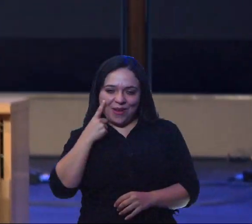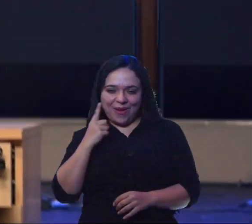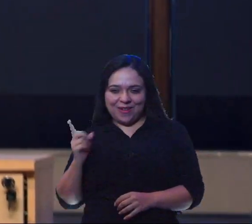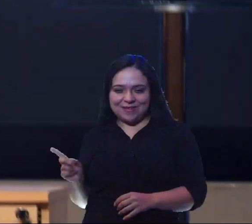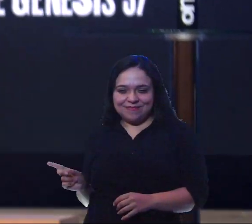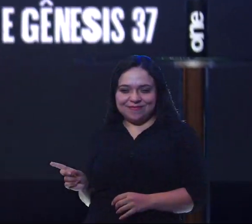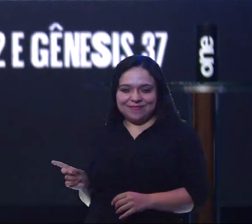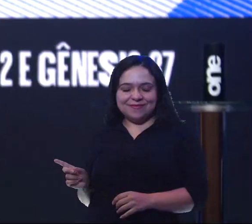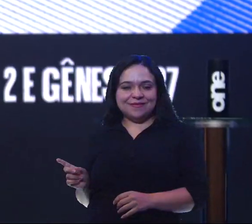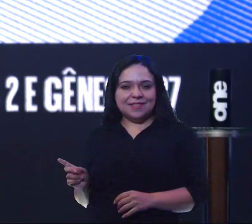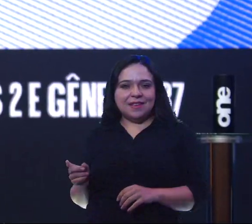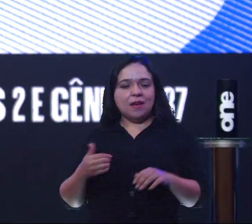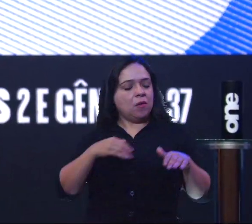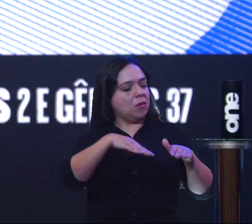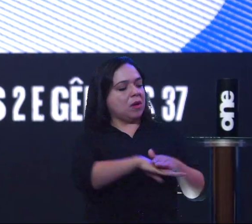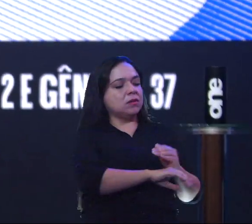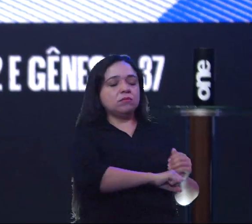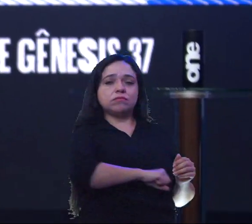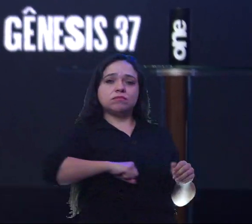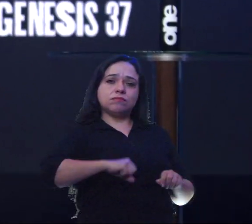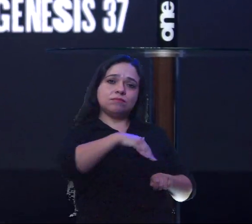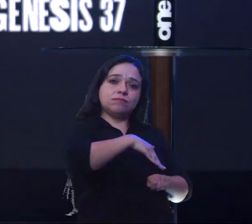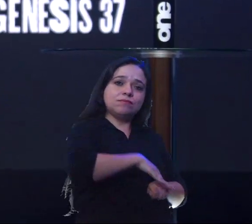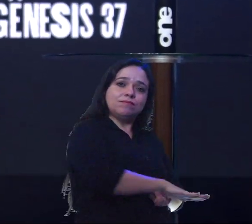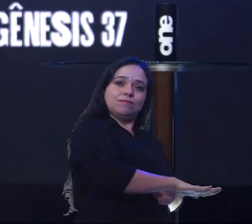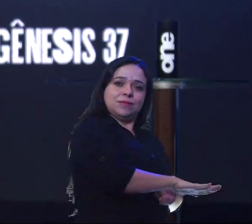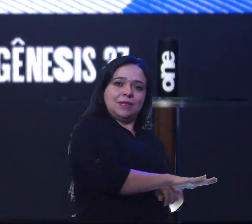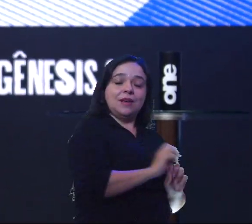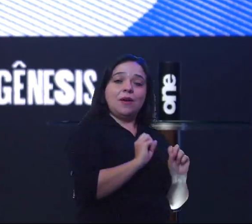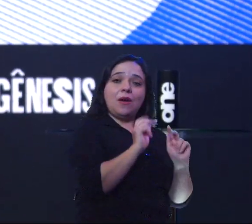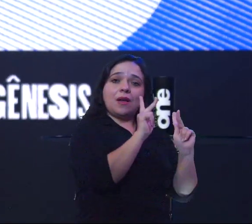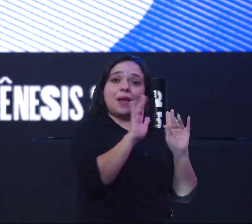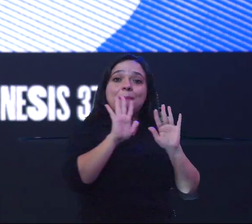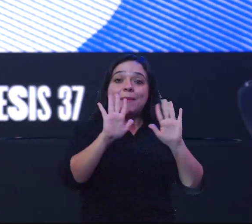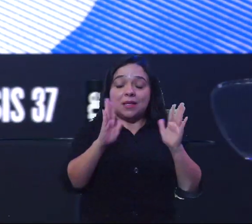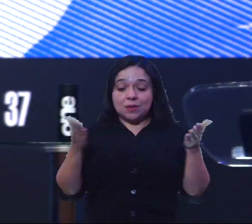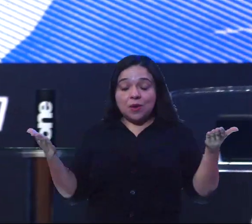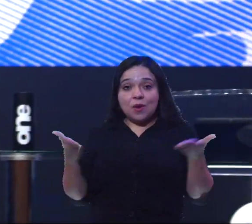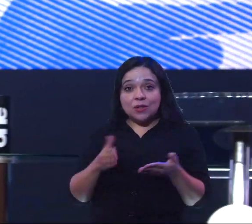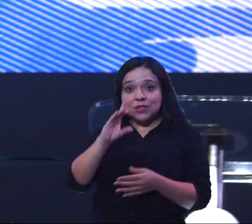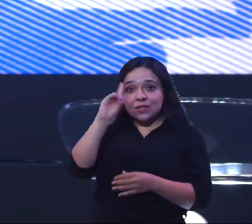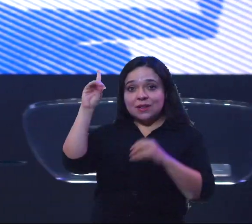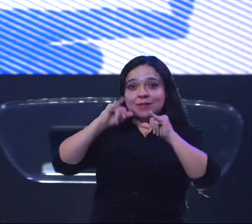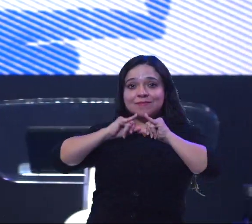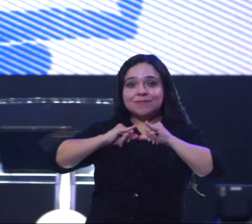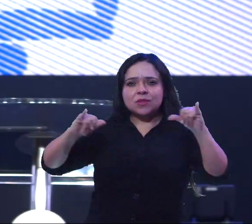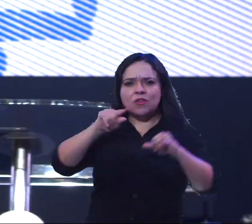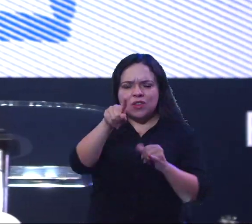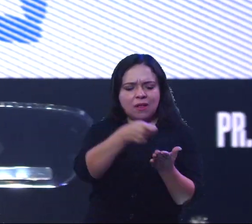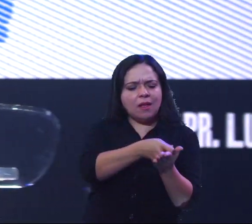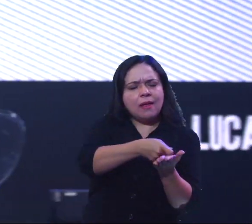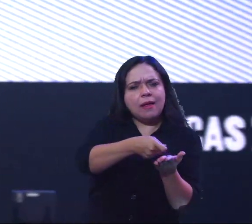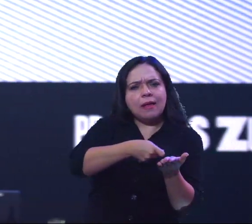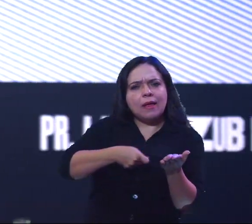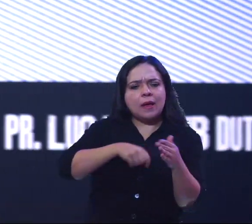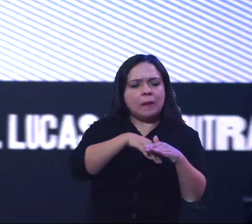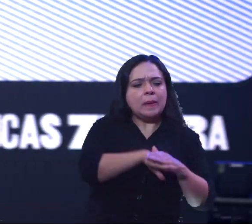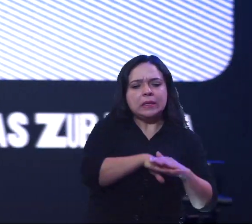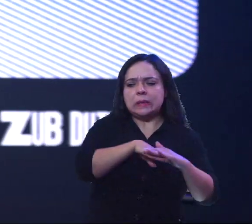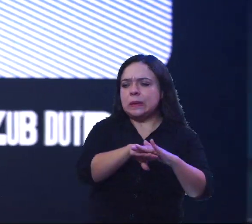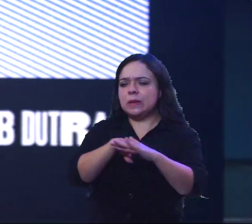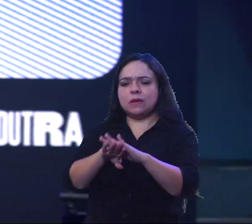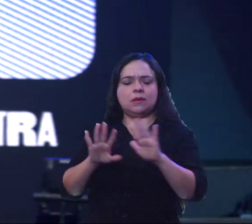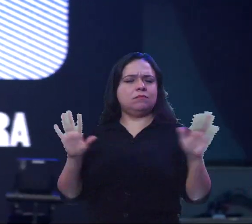guardava as coisas lá. E o que Deus me falou hoje é que Deus vai tirar da gaveta, Deus vai tirar do bloco de notas, Deus vai tirar de tantos